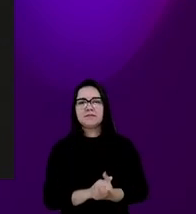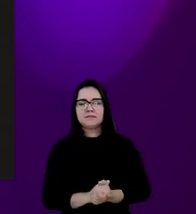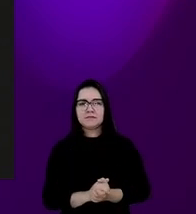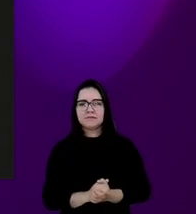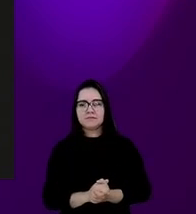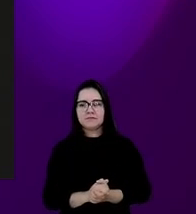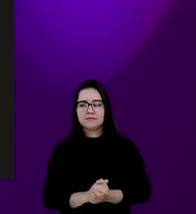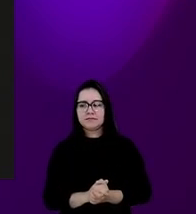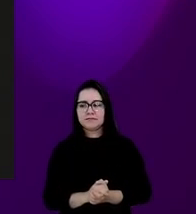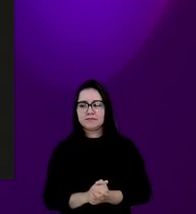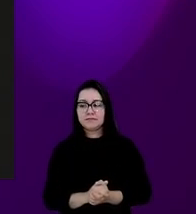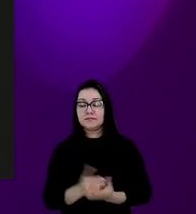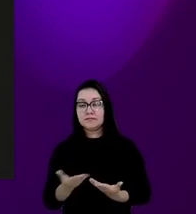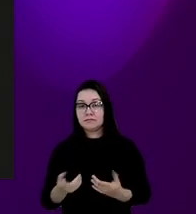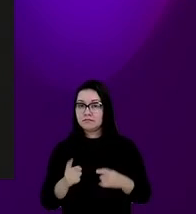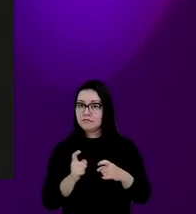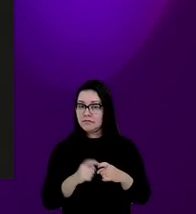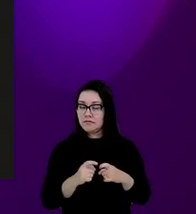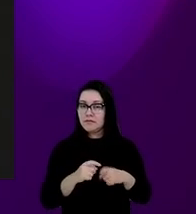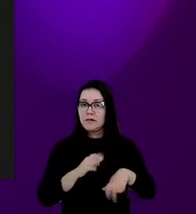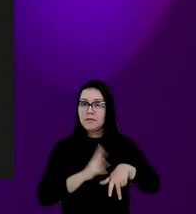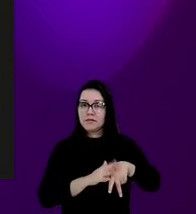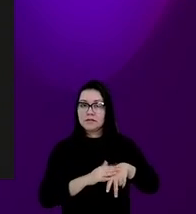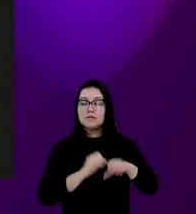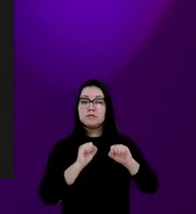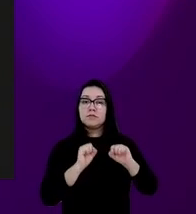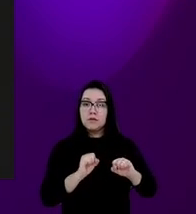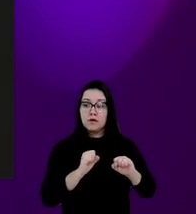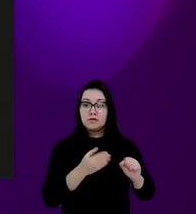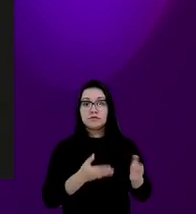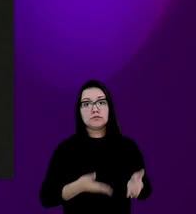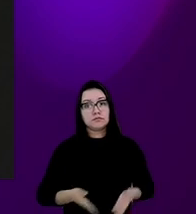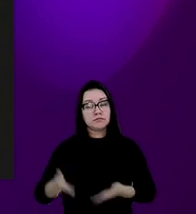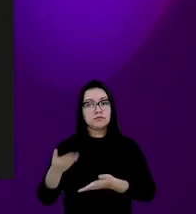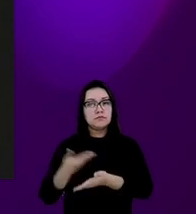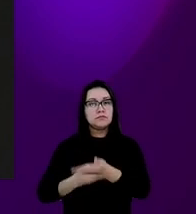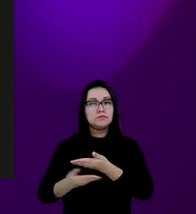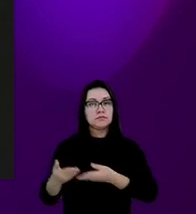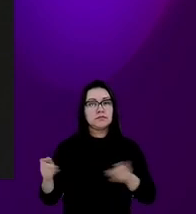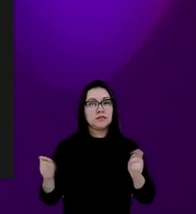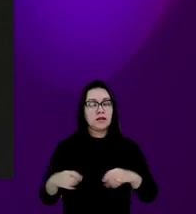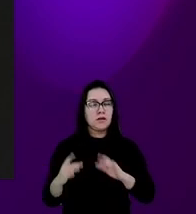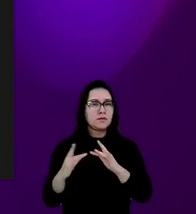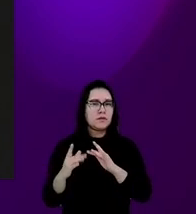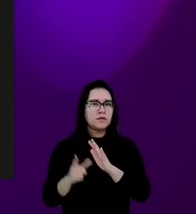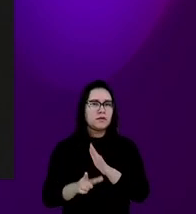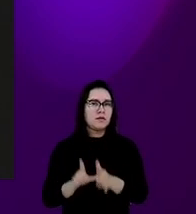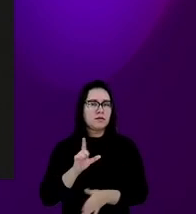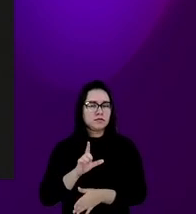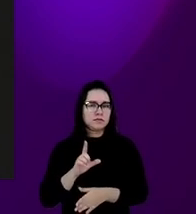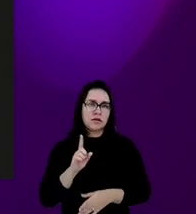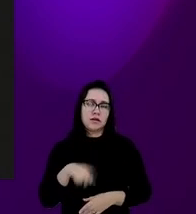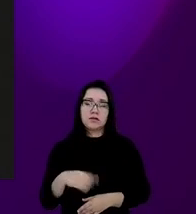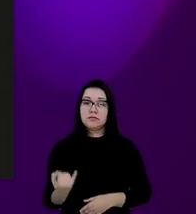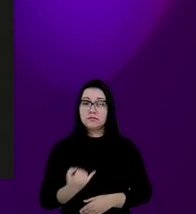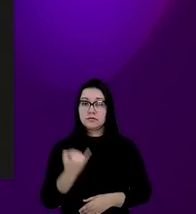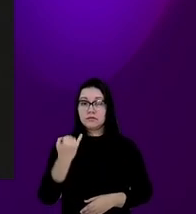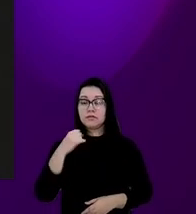que é aquele paciente que pode ir para o transplante, portanto, já deveria ter um contato prévio. Isso é muito relevante,